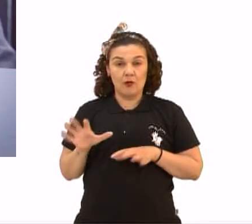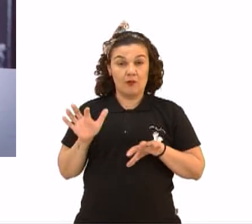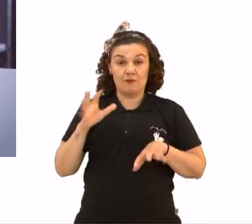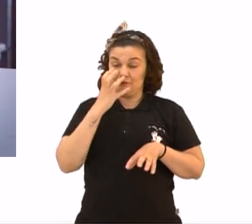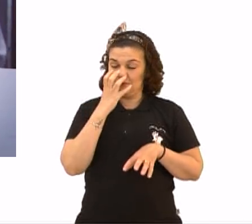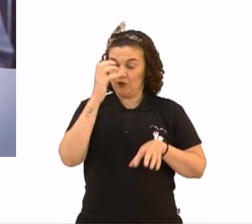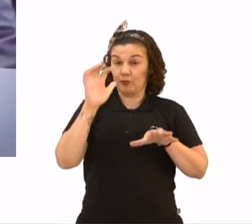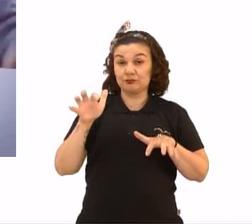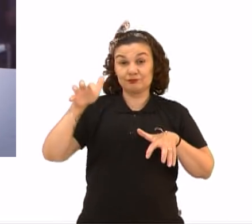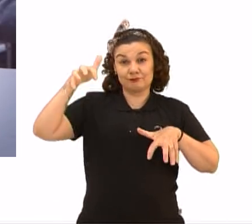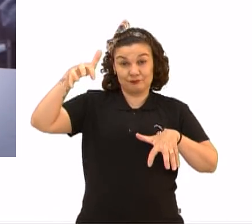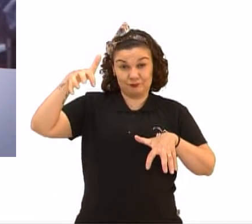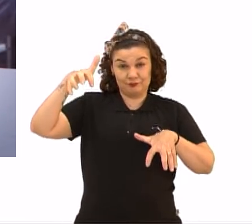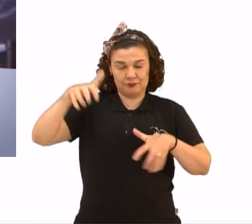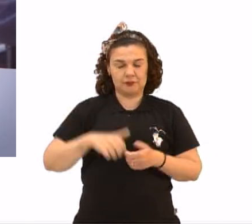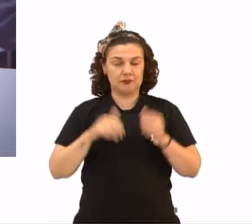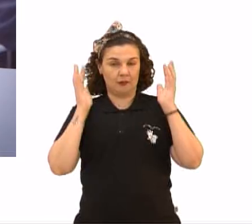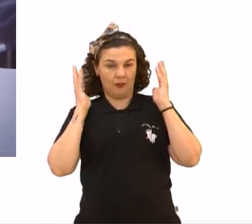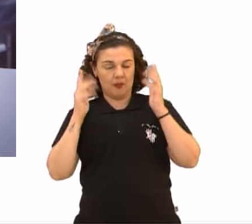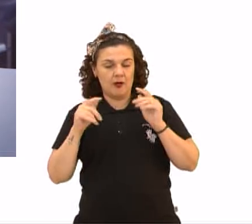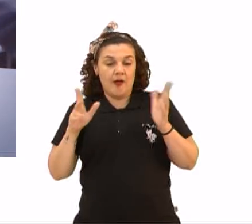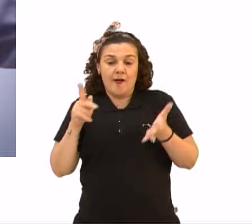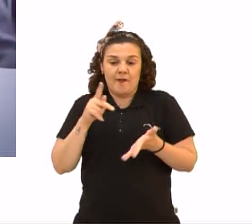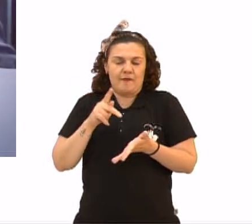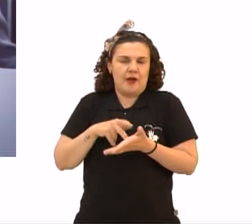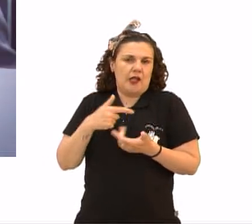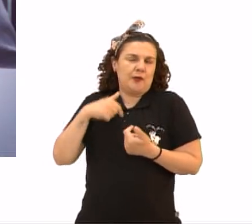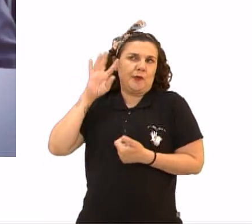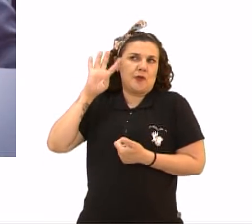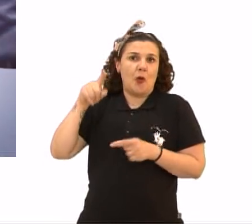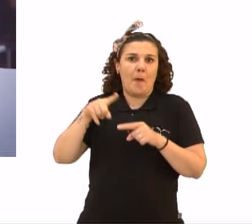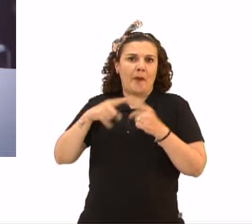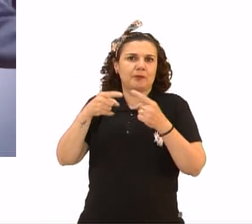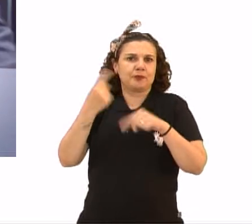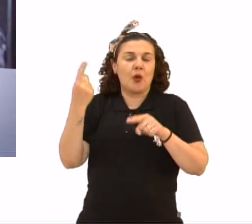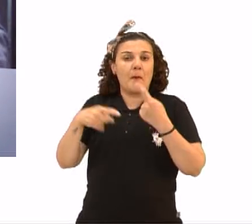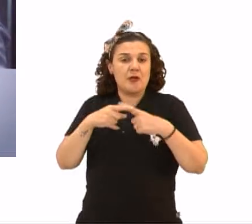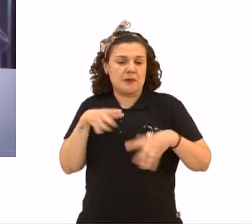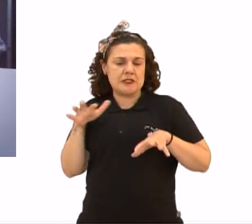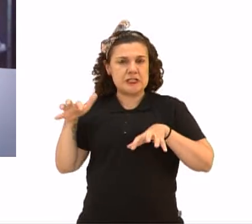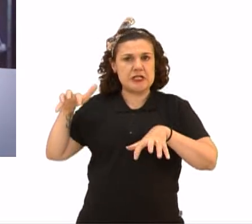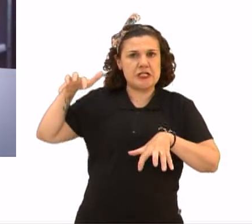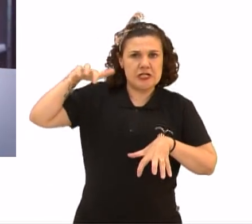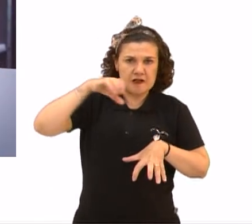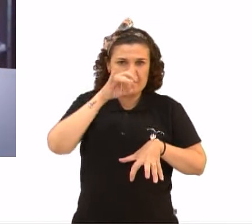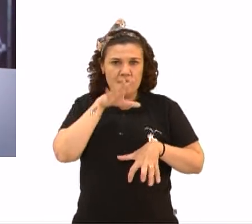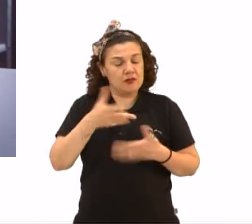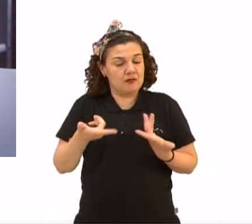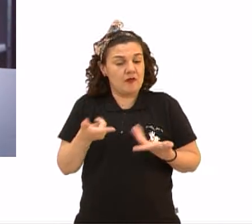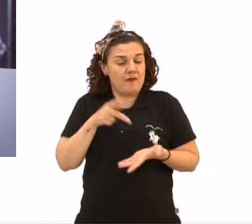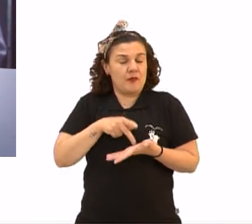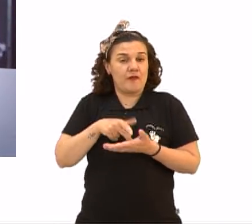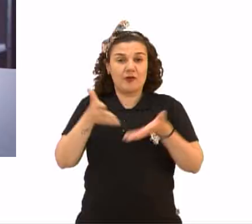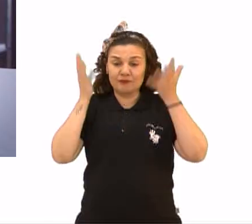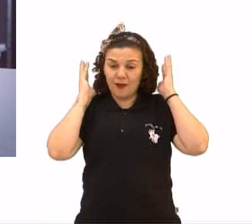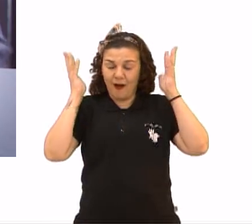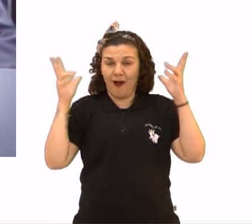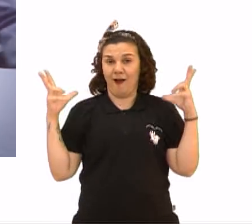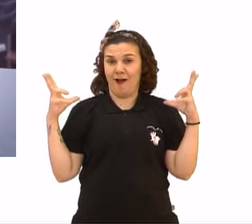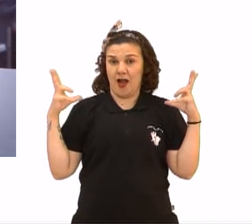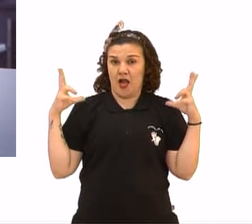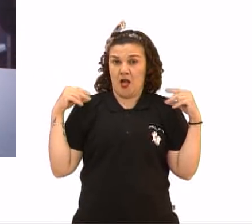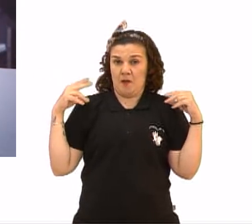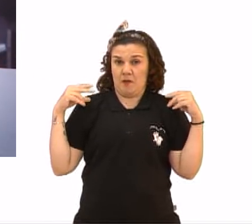lobisomem, né? Apesar de não ter a ver, mas eu me inspirei muito no Hulk. Porque ele, por exemplo, ele é um caminhoneiro, um homem normal, mas quando está numa situação de